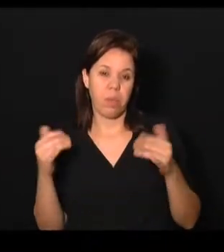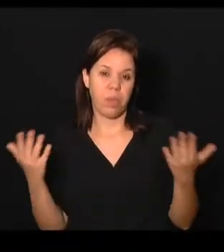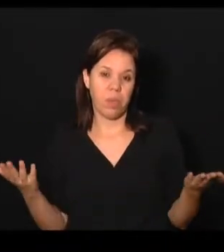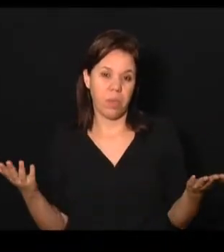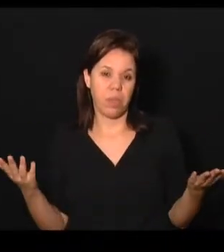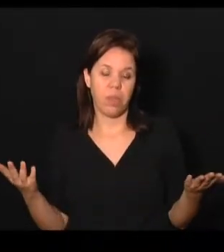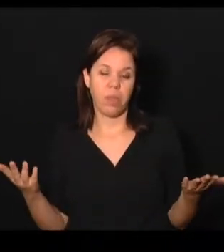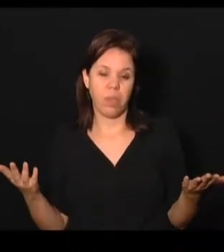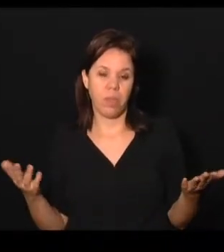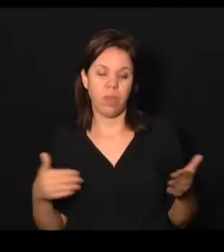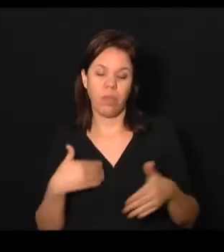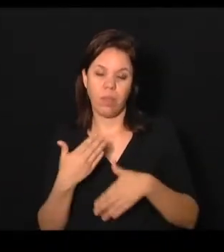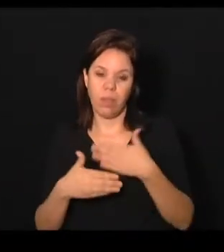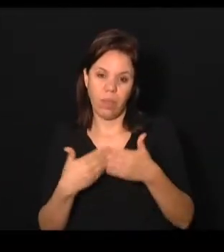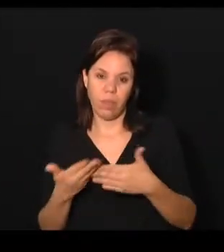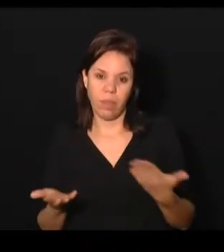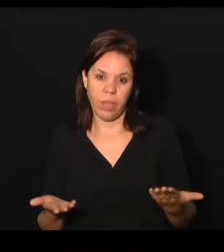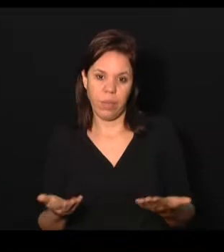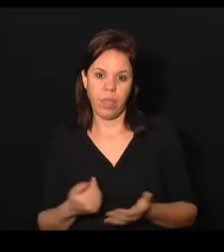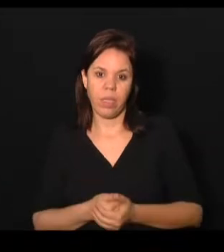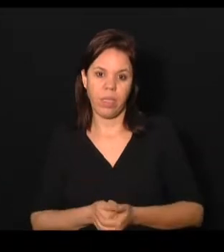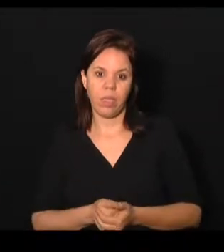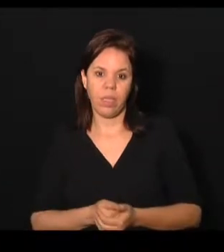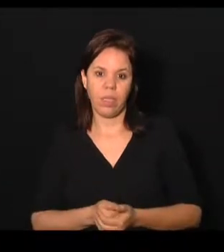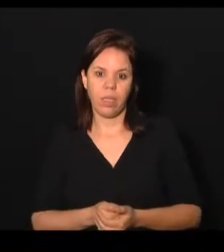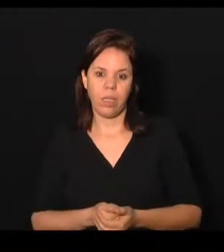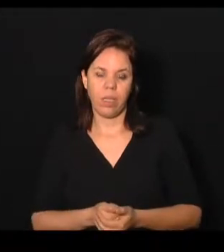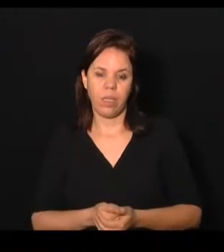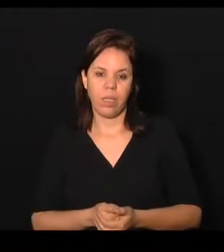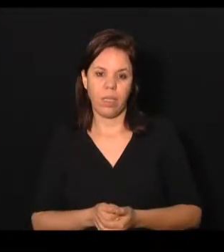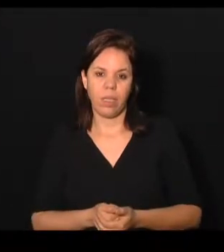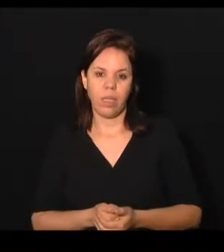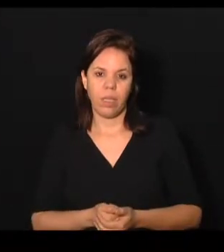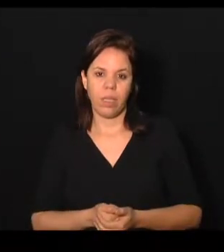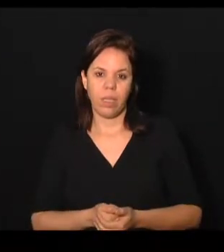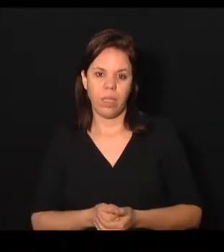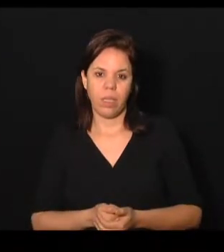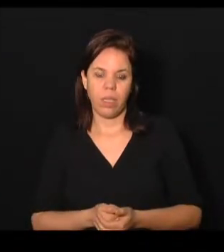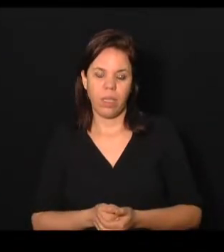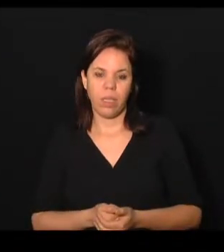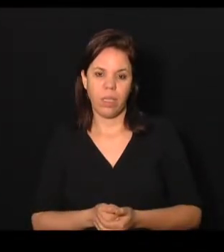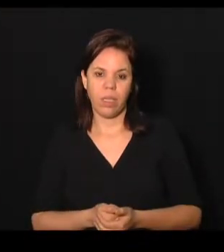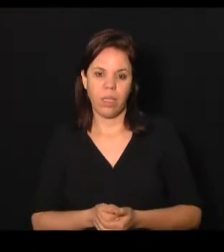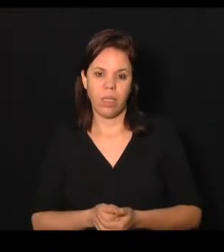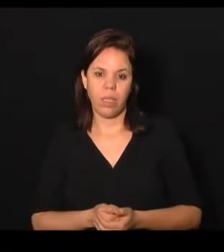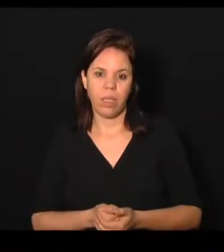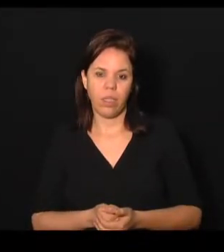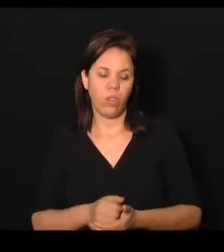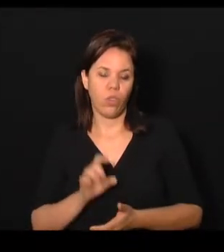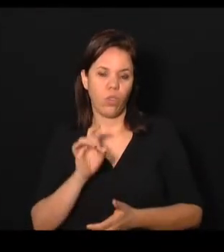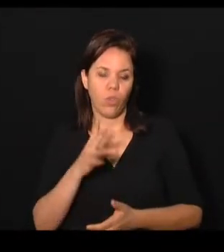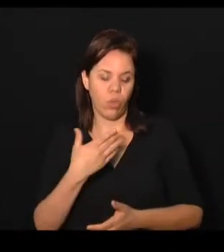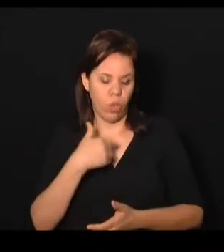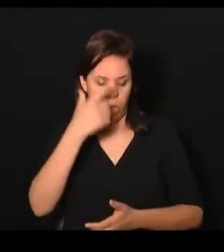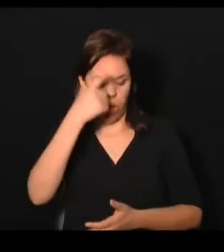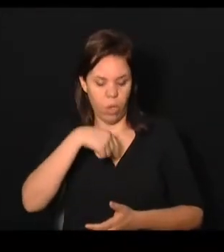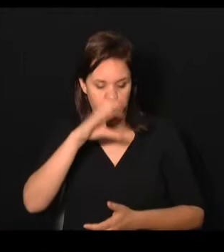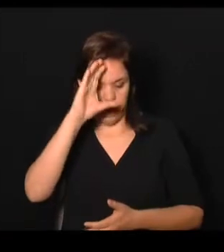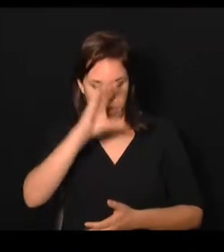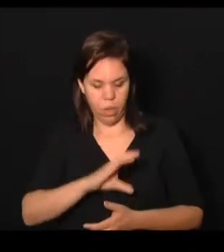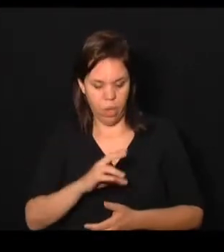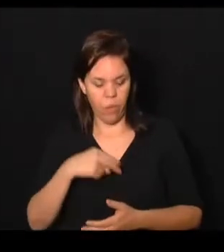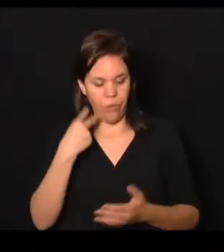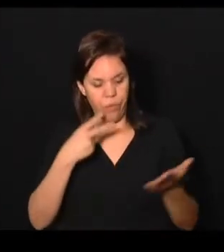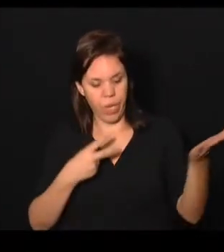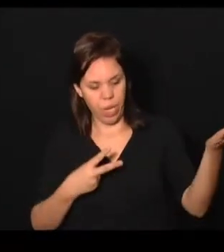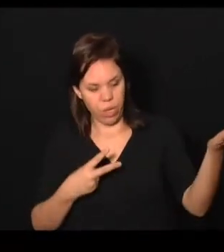né, constante, frequente, e que diretamente, não apenas como cidadão, mas eu digo como vereador,